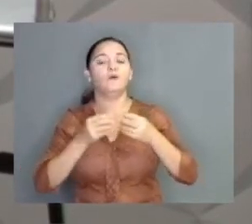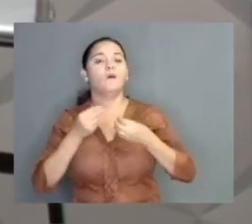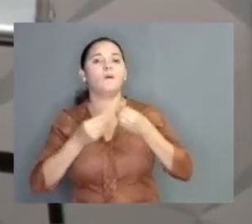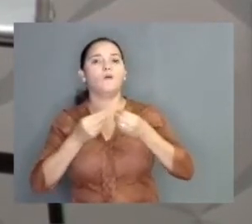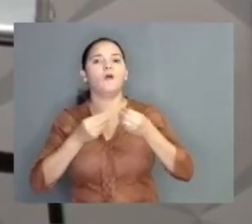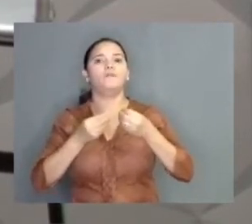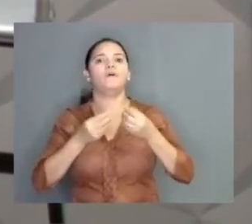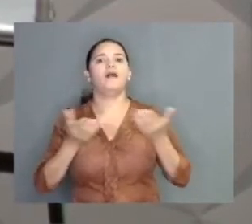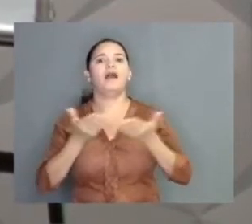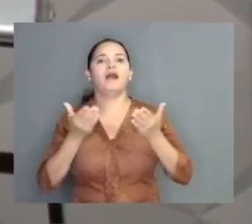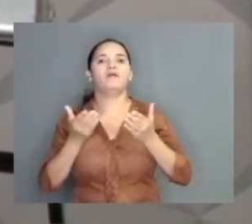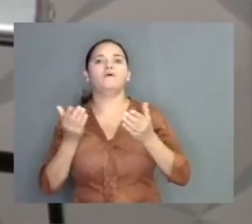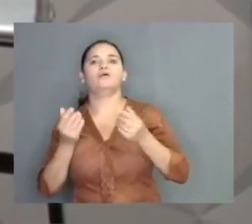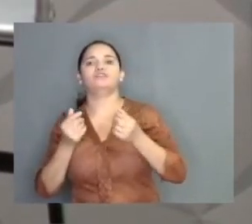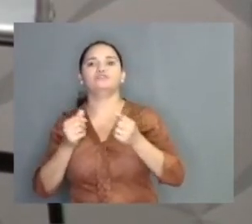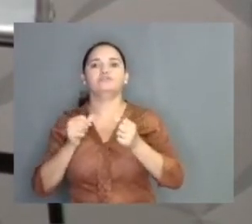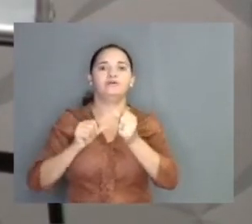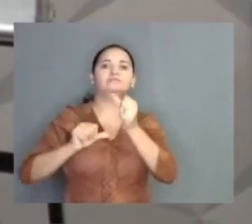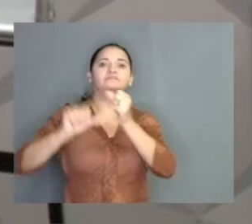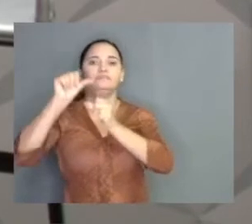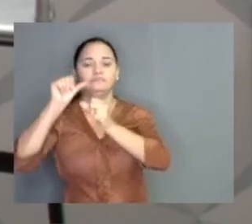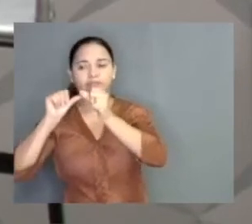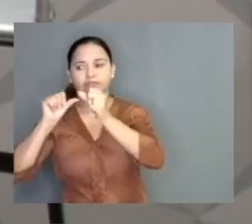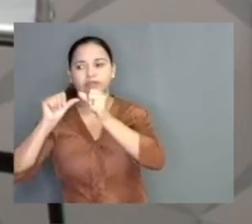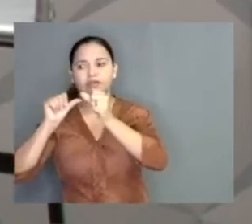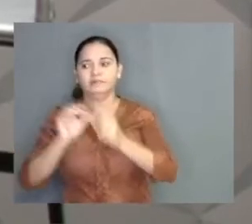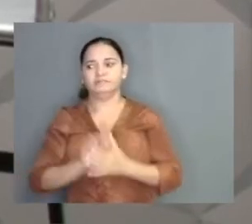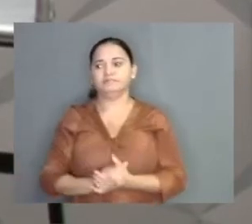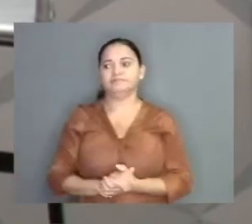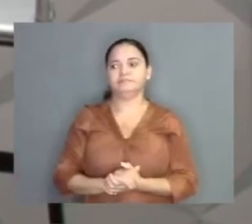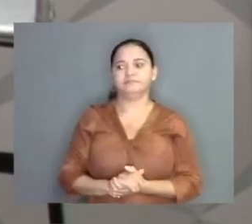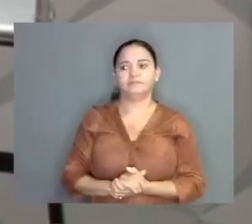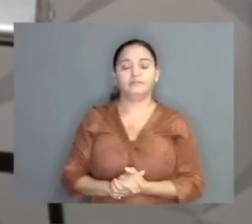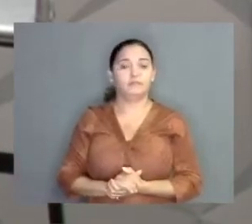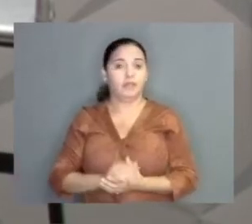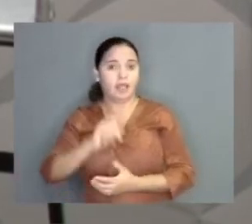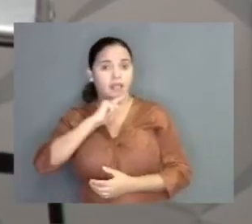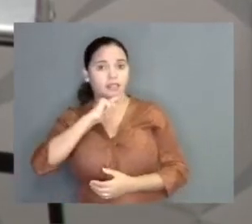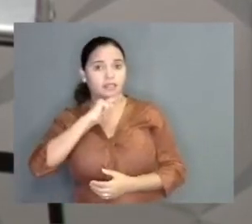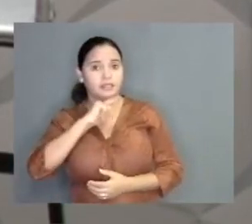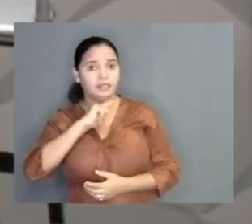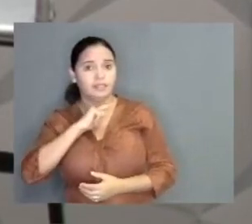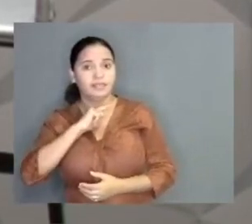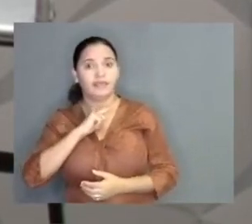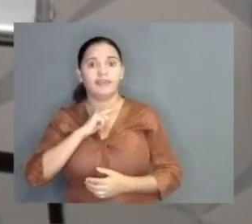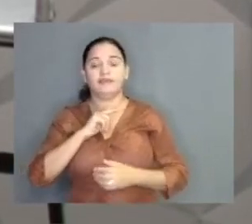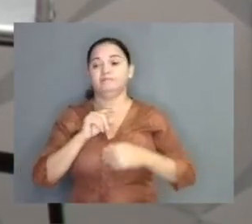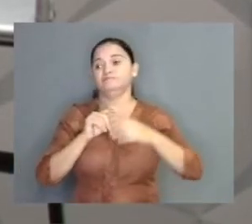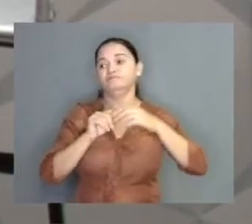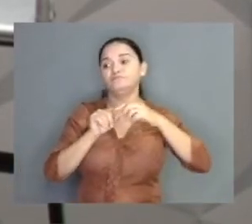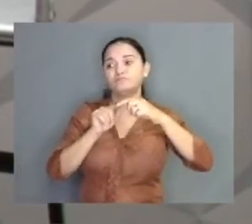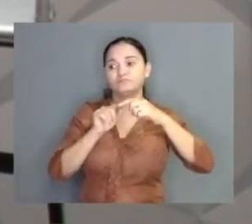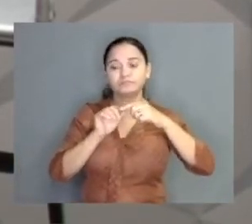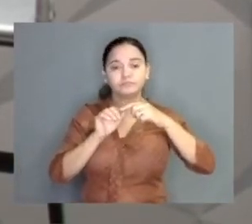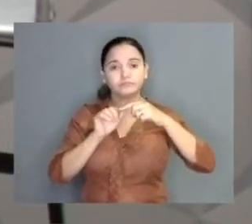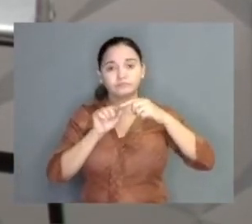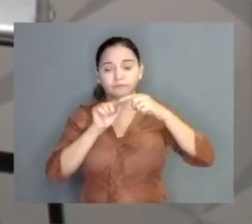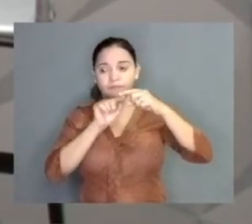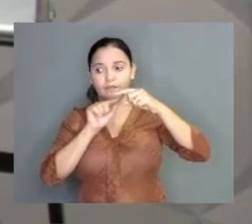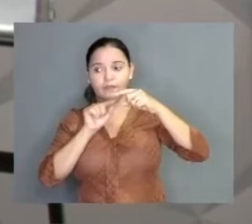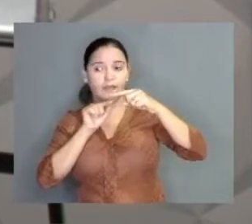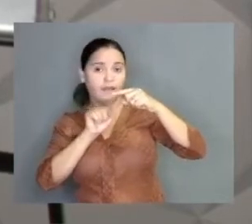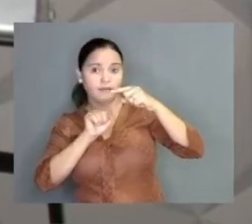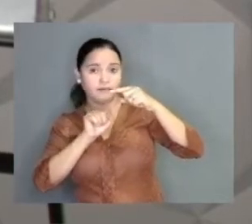caminho de volta. Ó, se ele está na parte de baixo, está como denominador